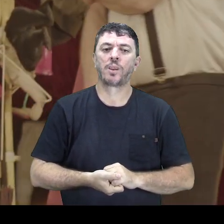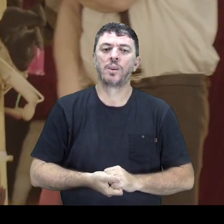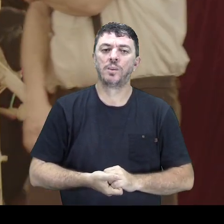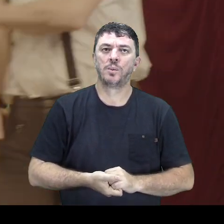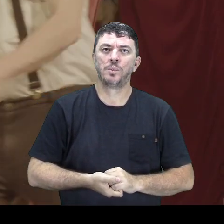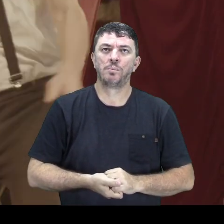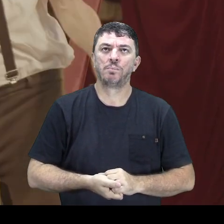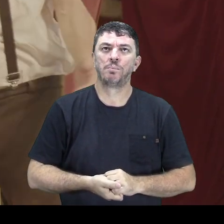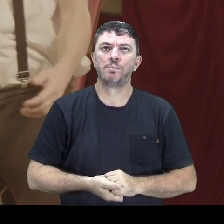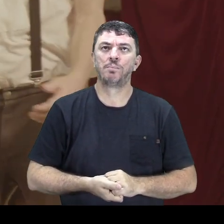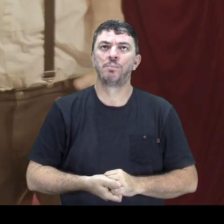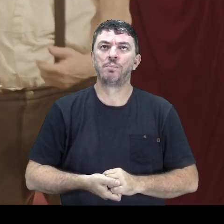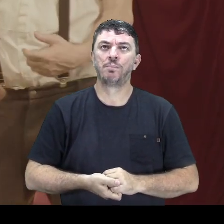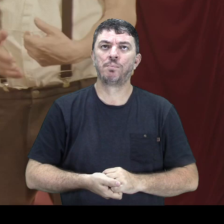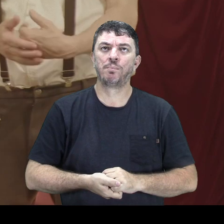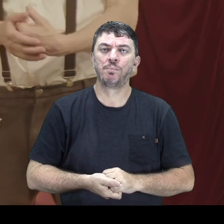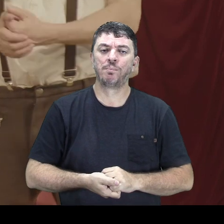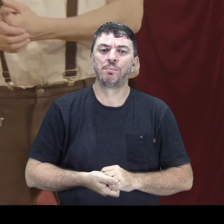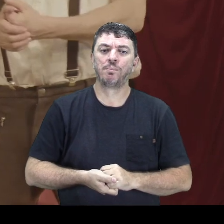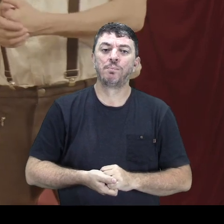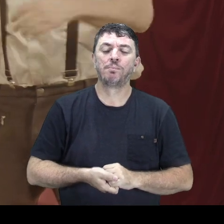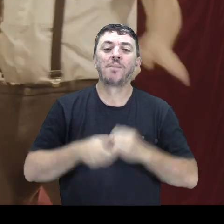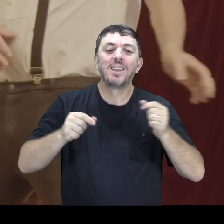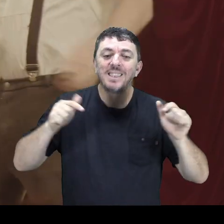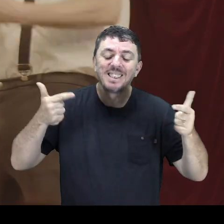vai ter que arranjar outro no seu